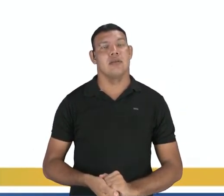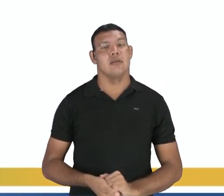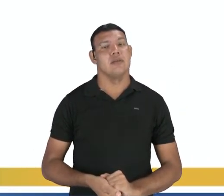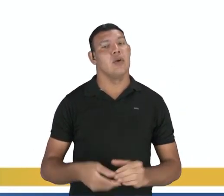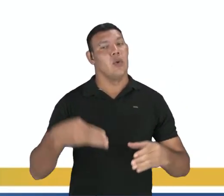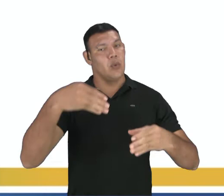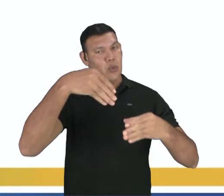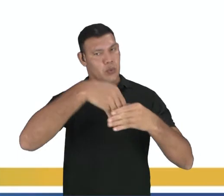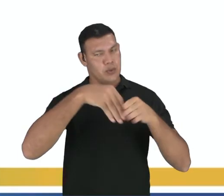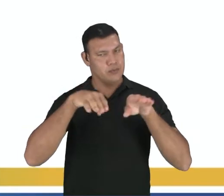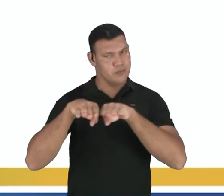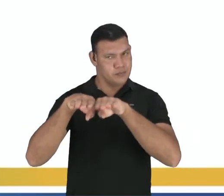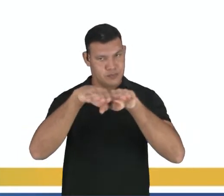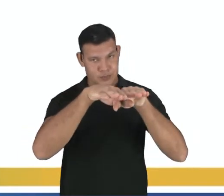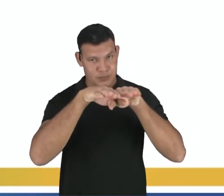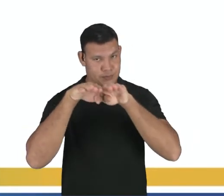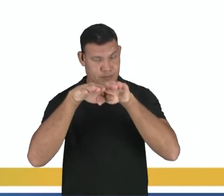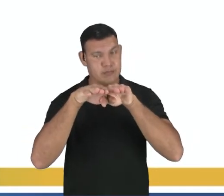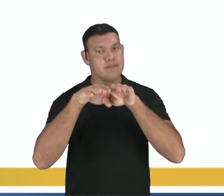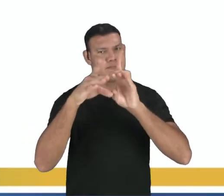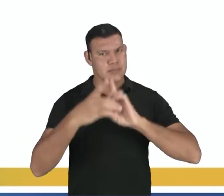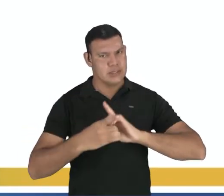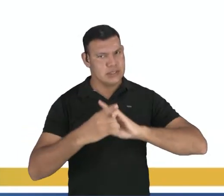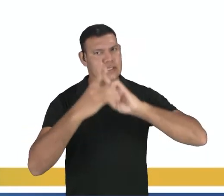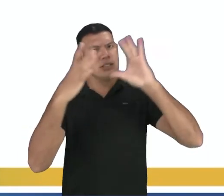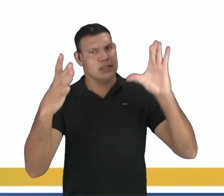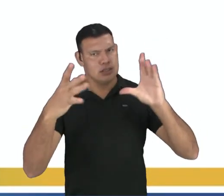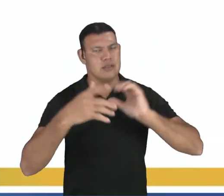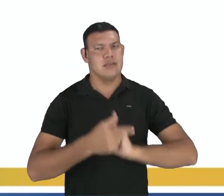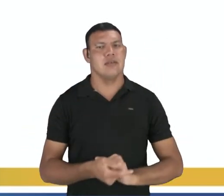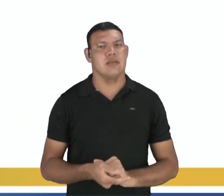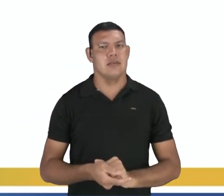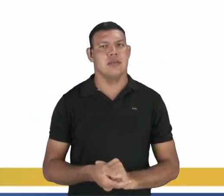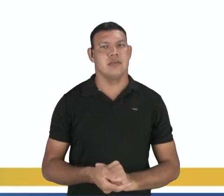voto igualitário, né? Quando se fala em democracia, muito está